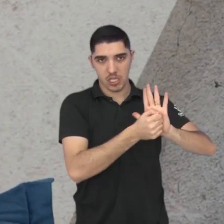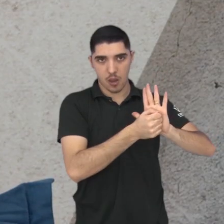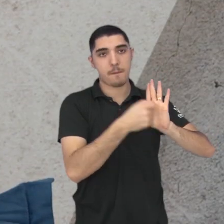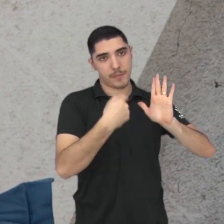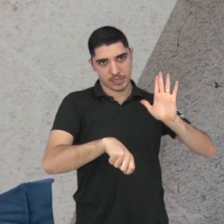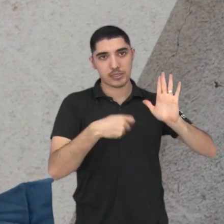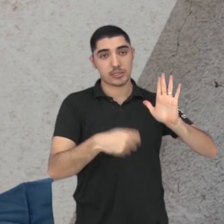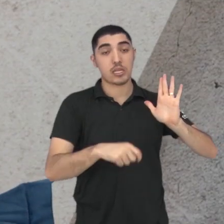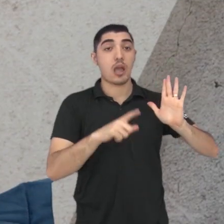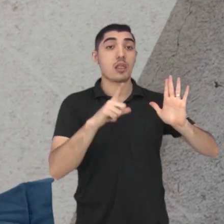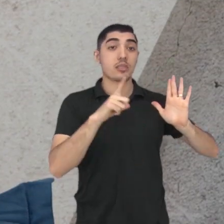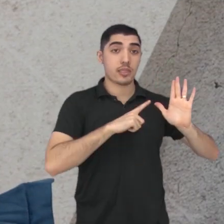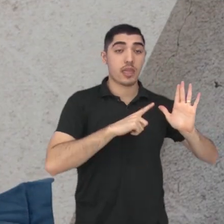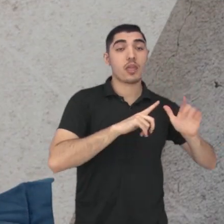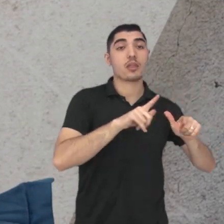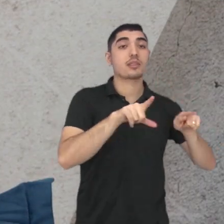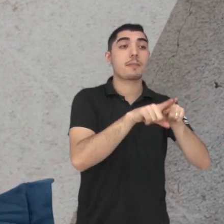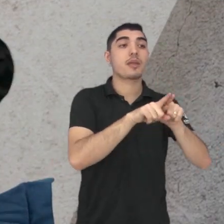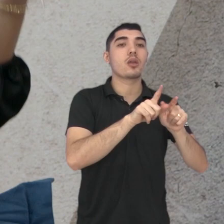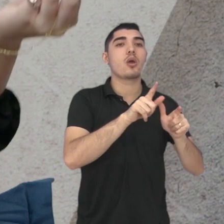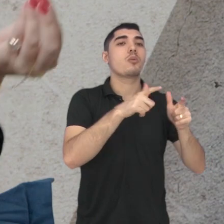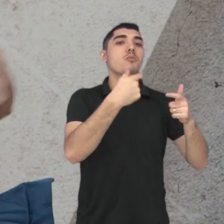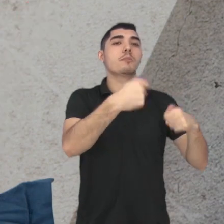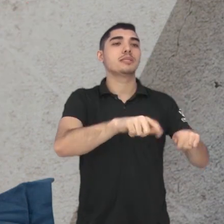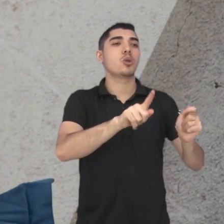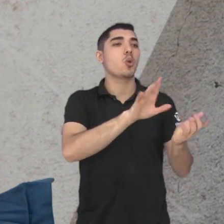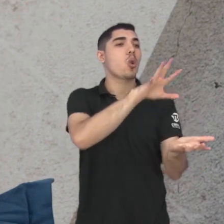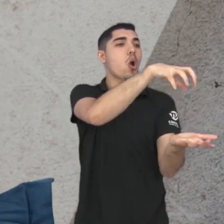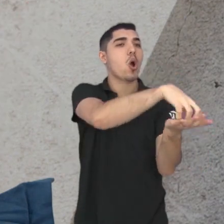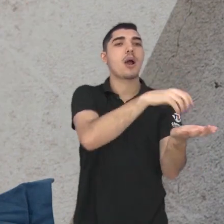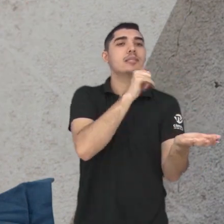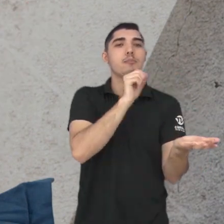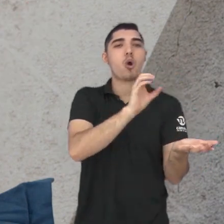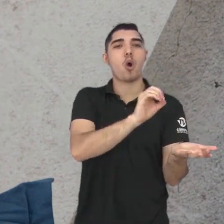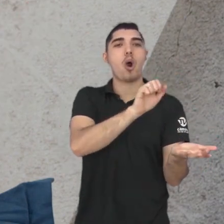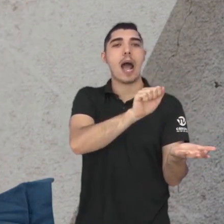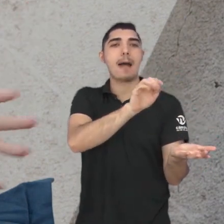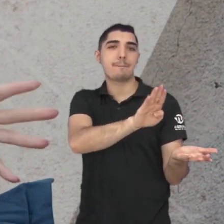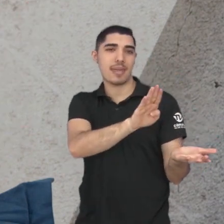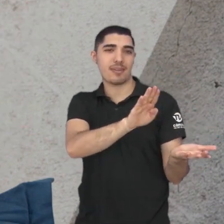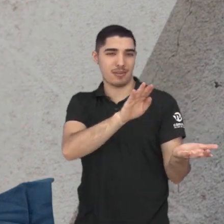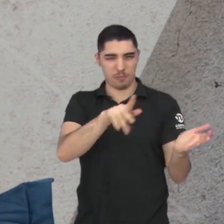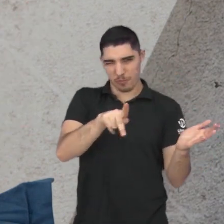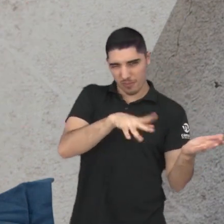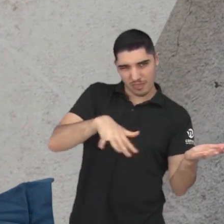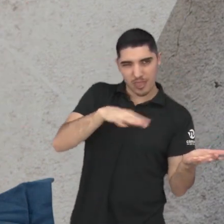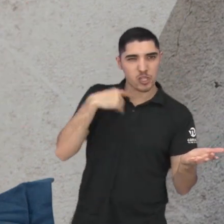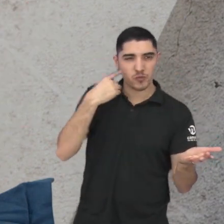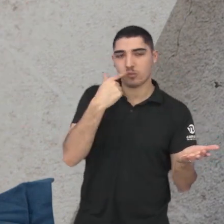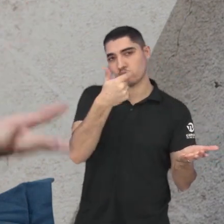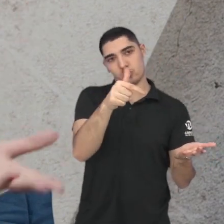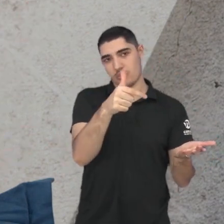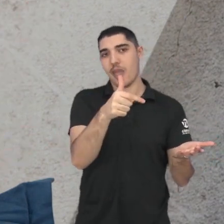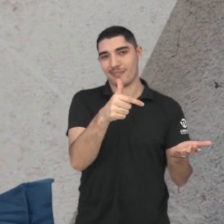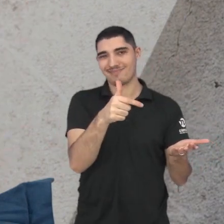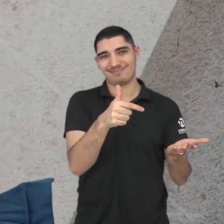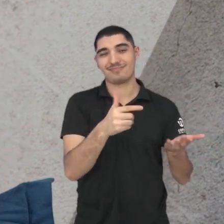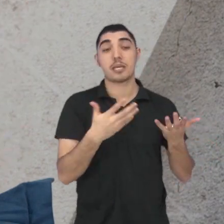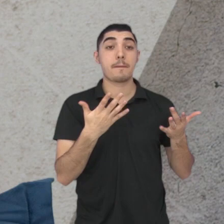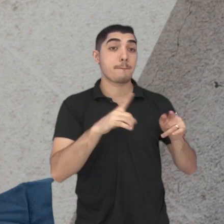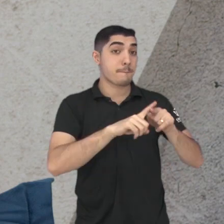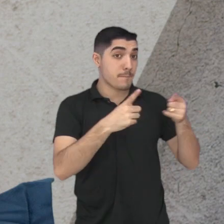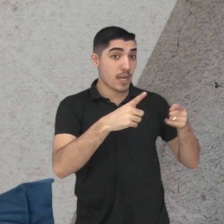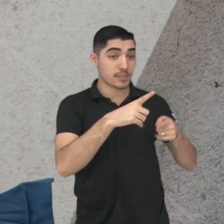profissões. A gente só não tem algum órgão que a gente responda, né? Então, por exemplo, o OAB, por exemplo, para os advogados, a gente não tem nenhum órgão assim,